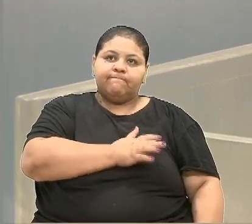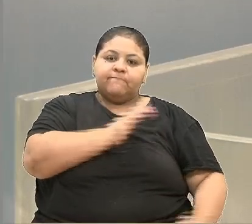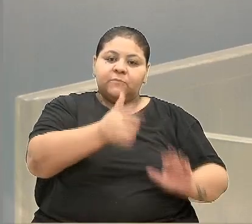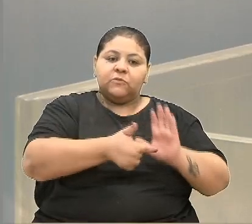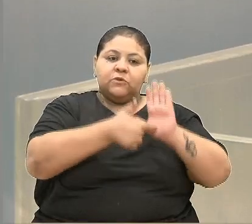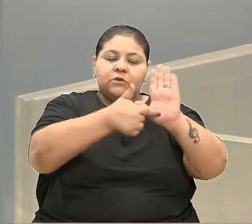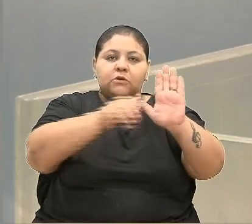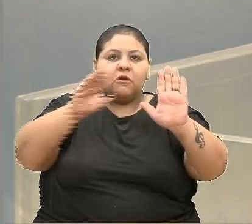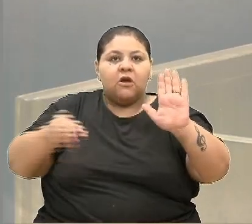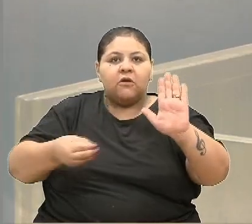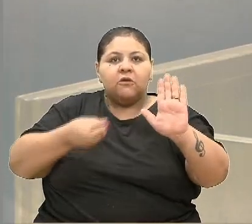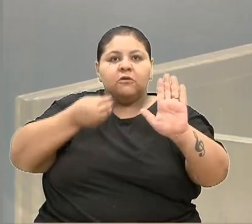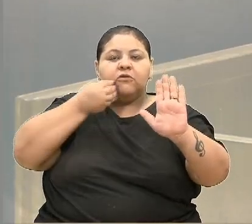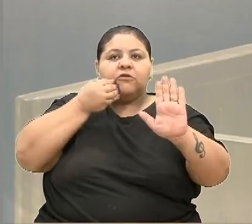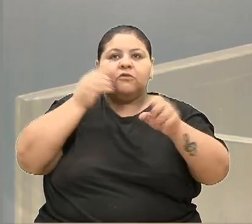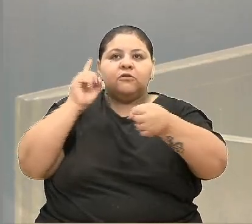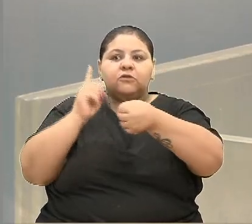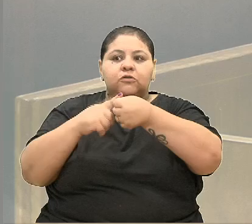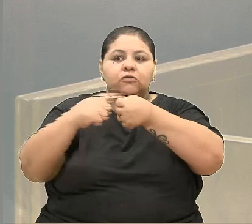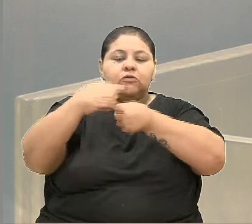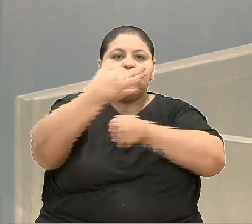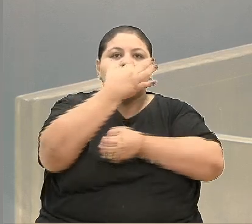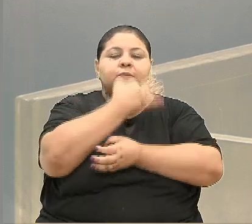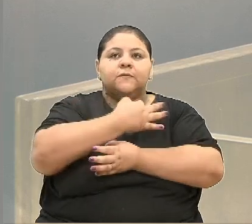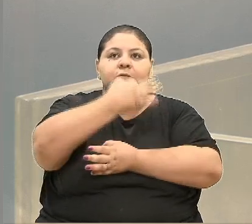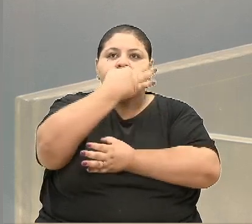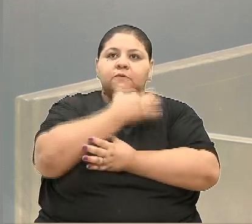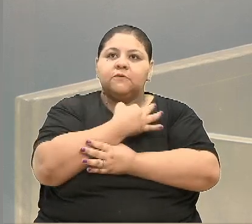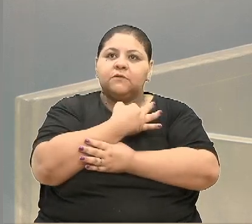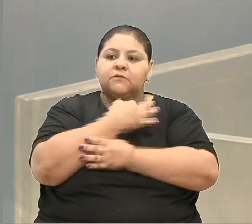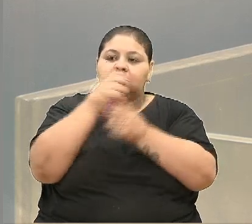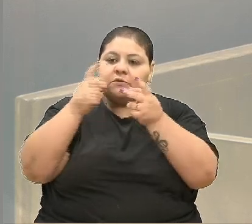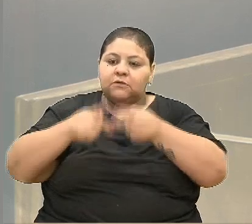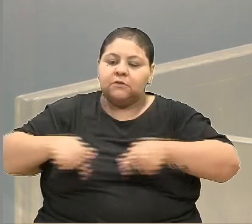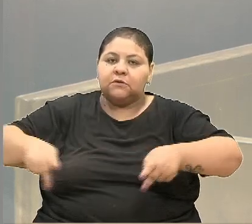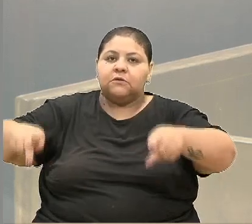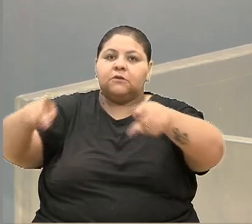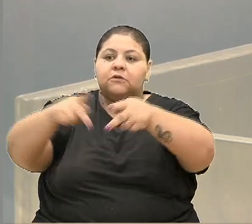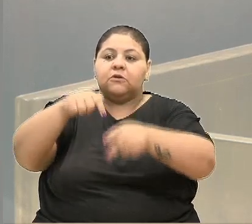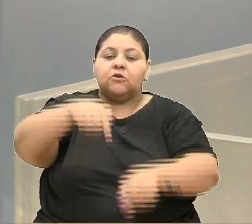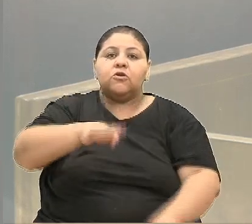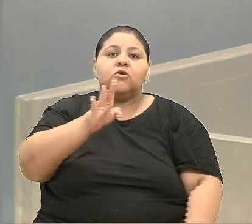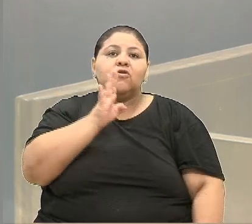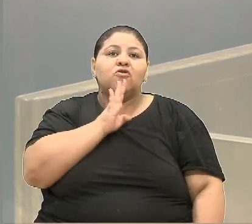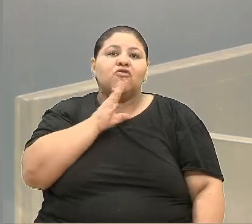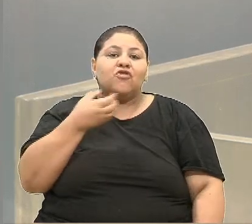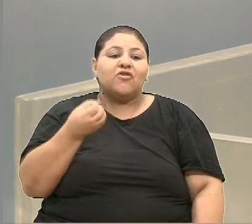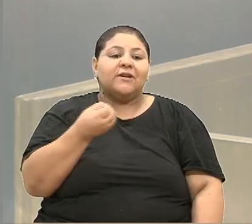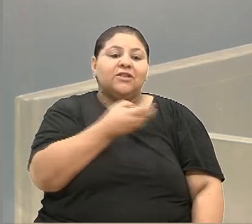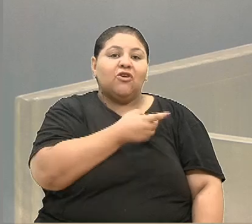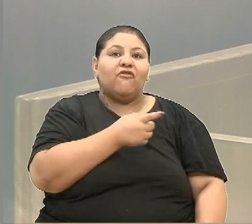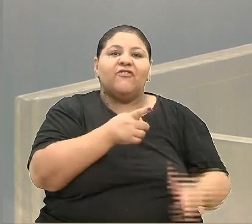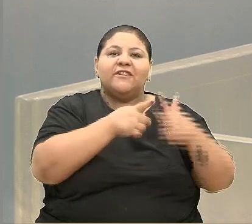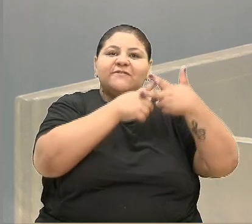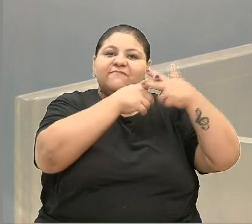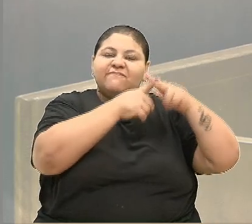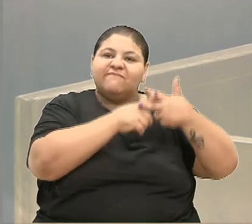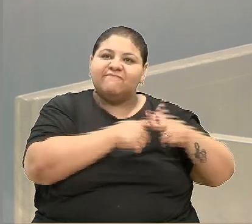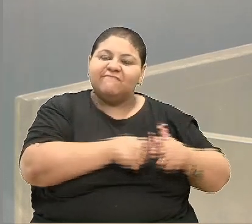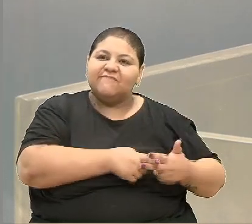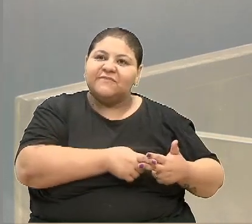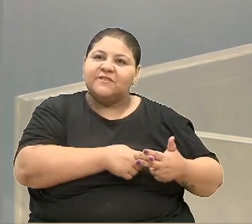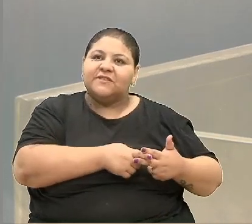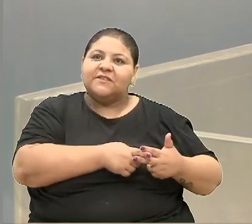possibilidade da cidade de Caxias do Sul, da população daqui conhecer novas ferramentas que trazem